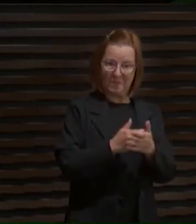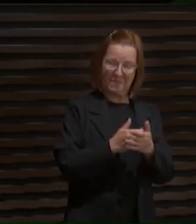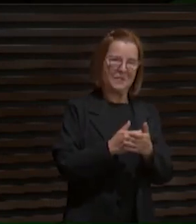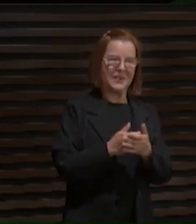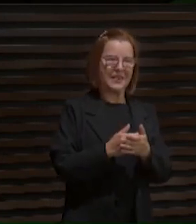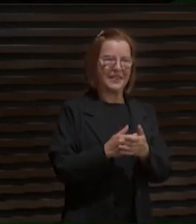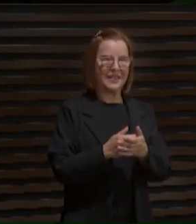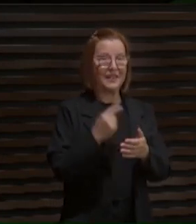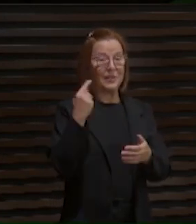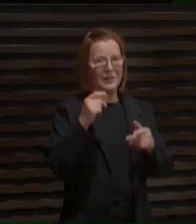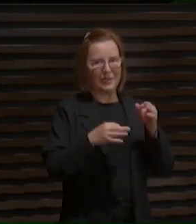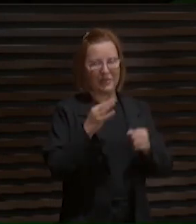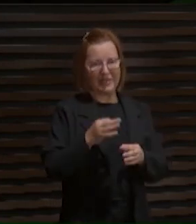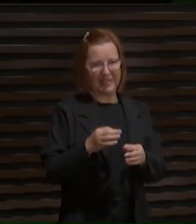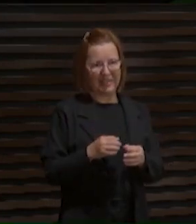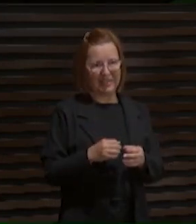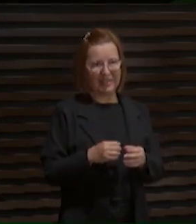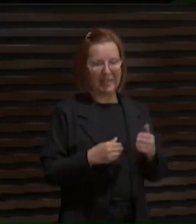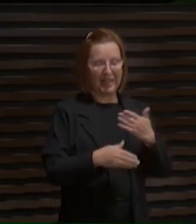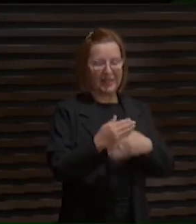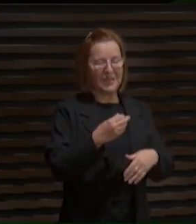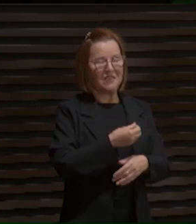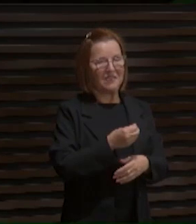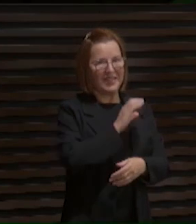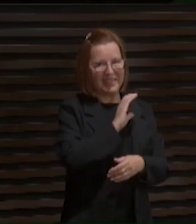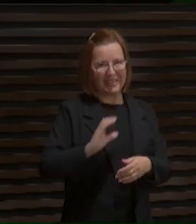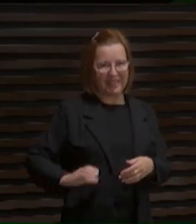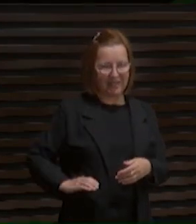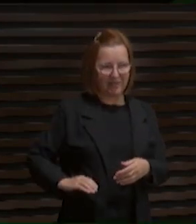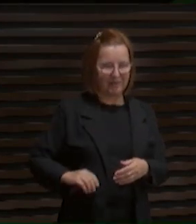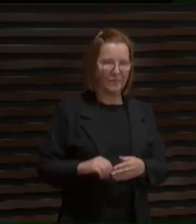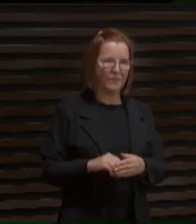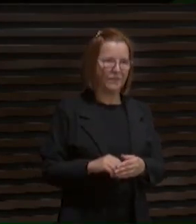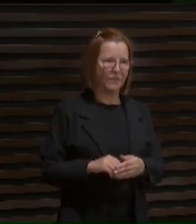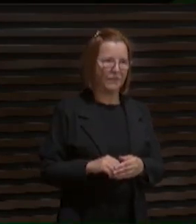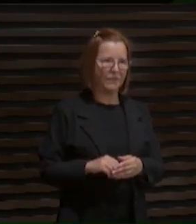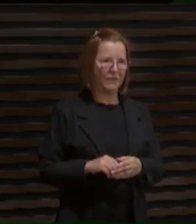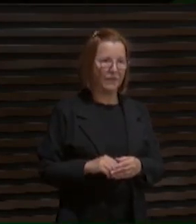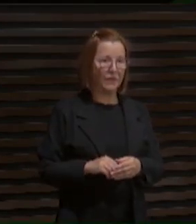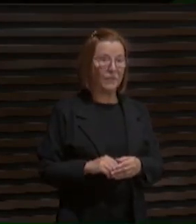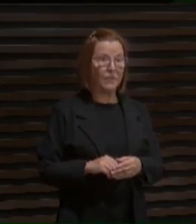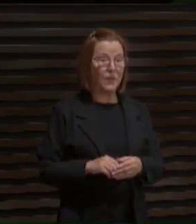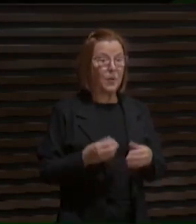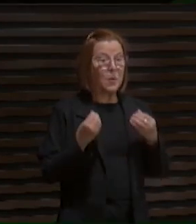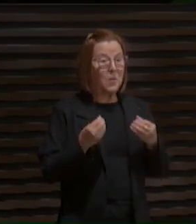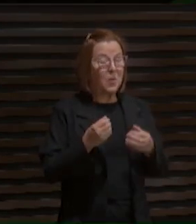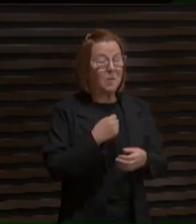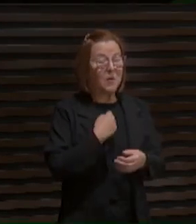querer e o efetuar. Como que eu vou dizer que eu não tenho condição com um versículo desse?